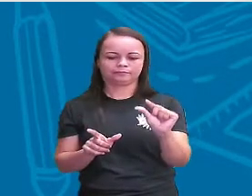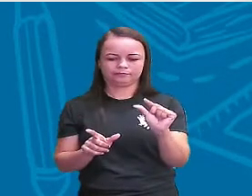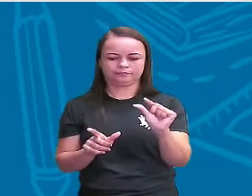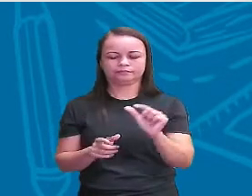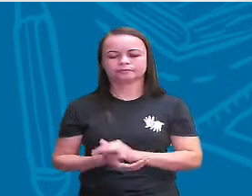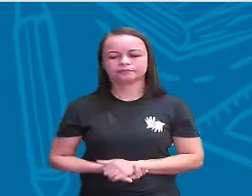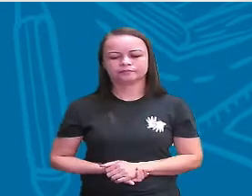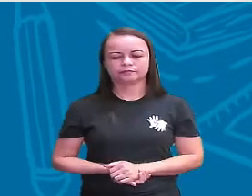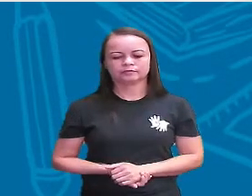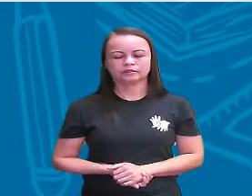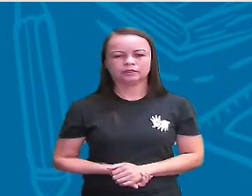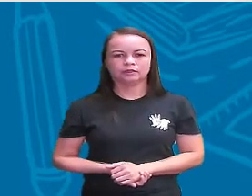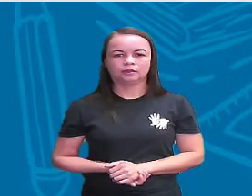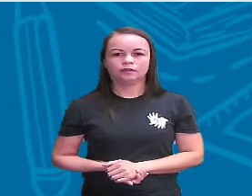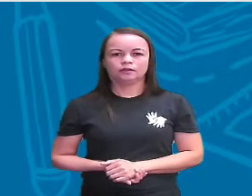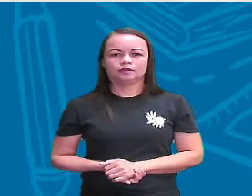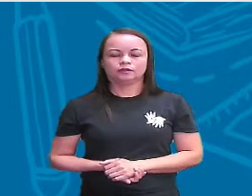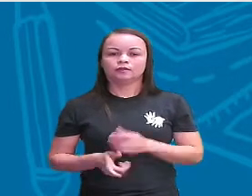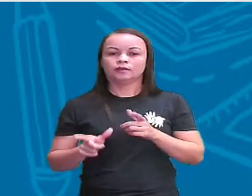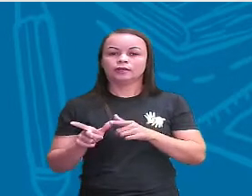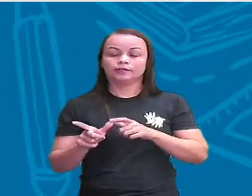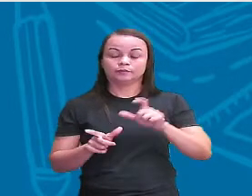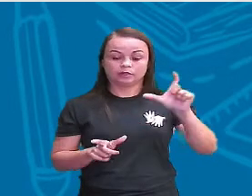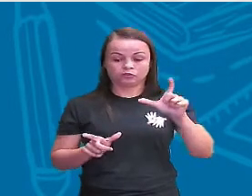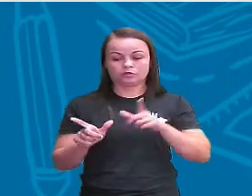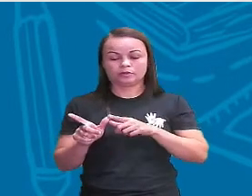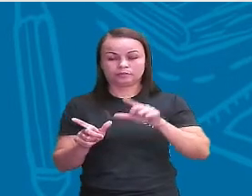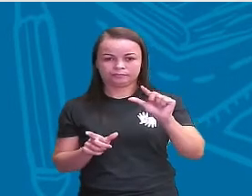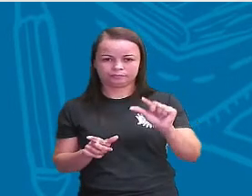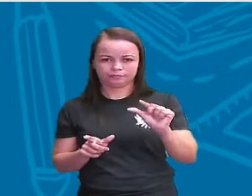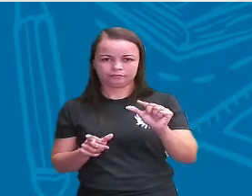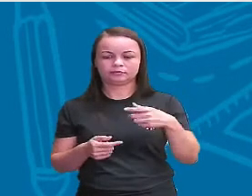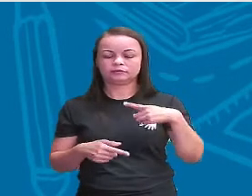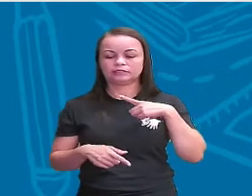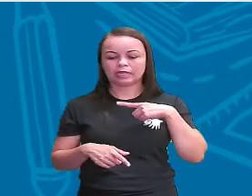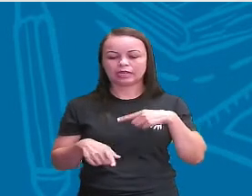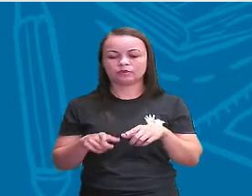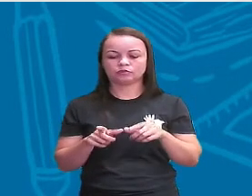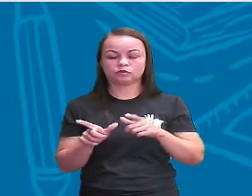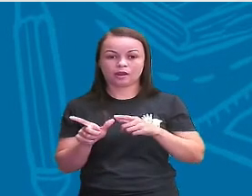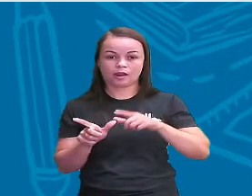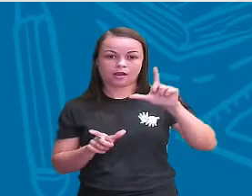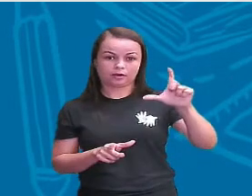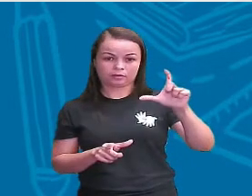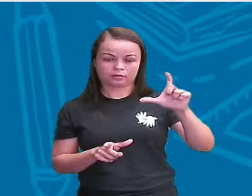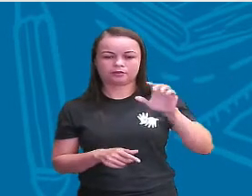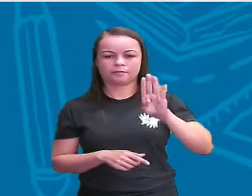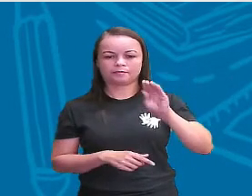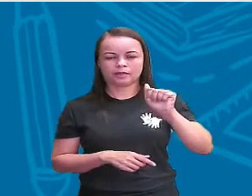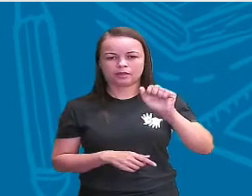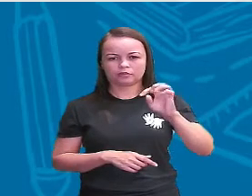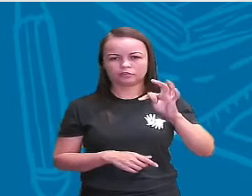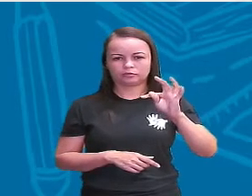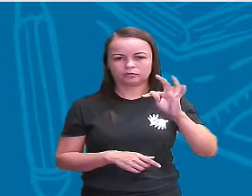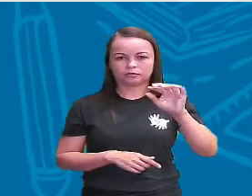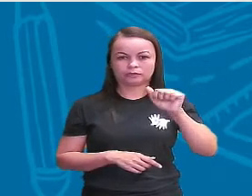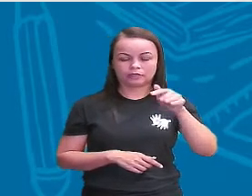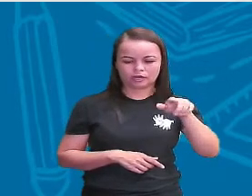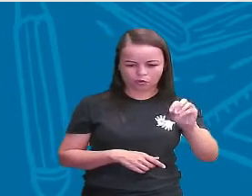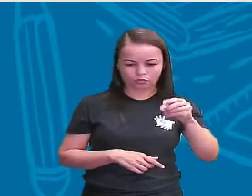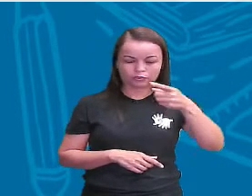aqui, ó, letras maiúsculas e minúsculas. Temos aqui a letra maiúscula bastão, que é a que